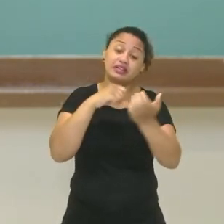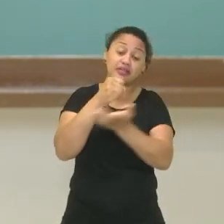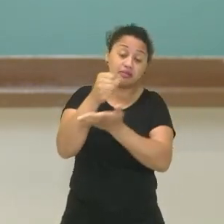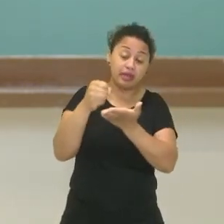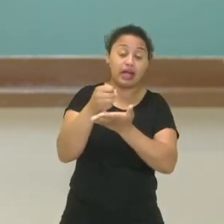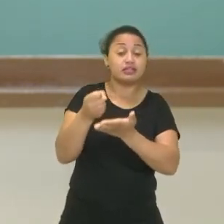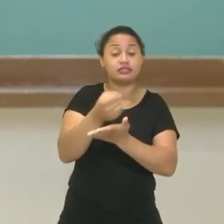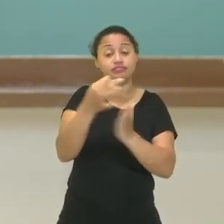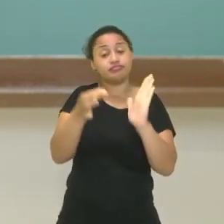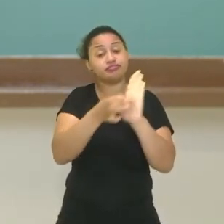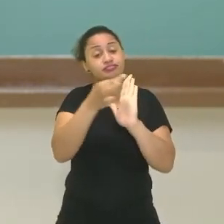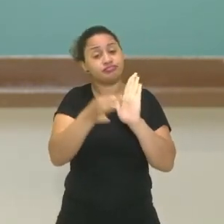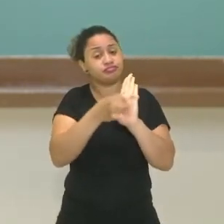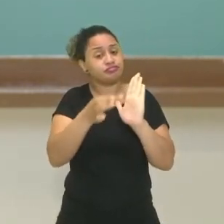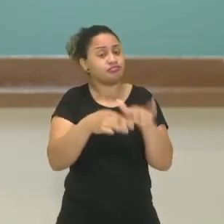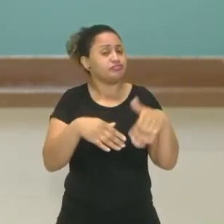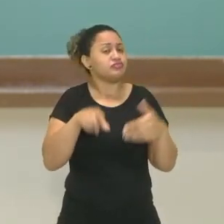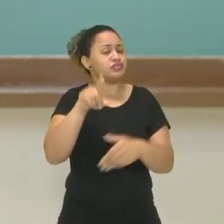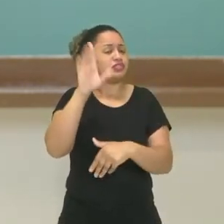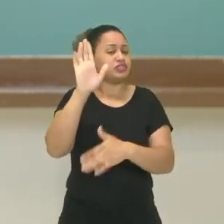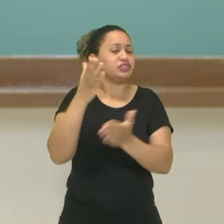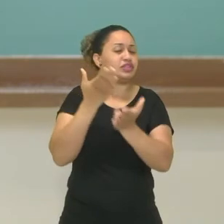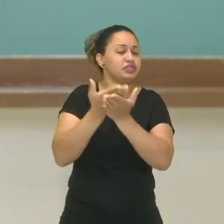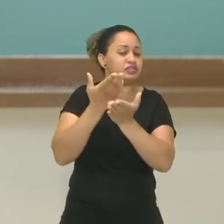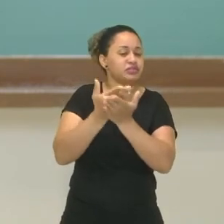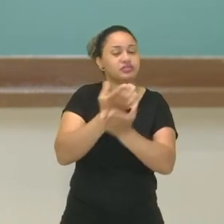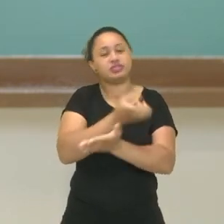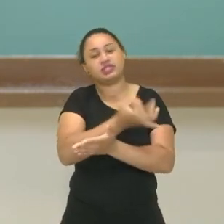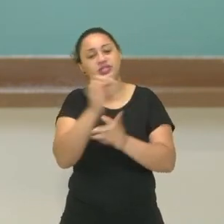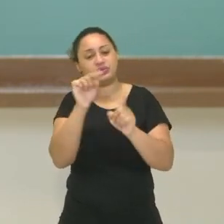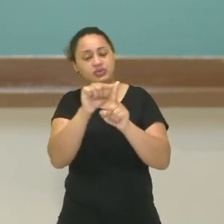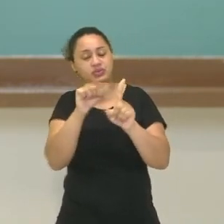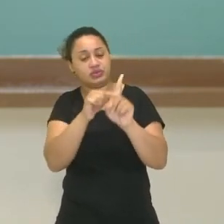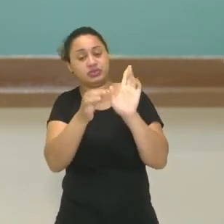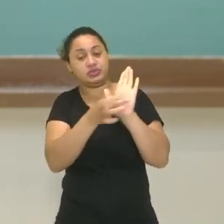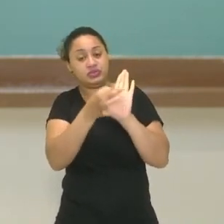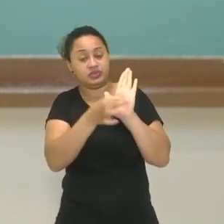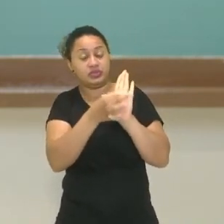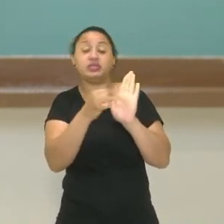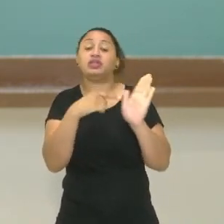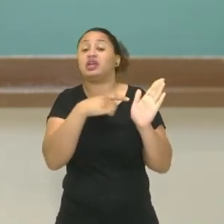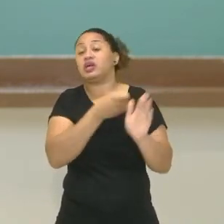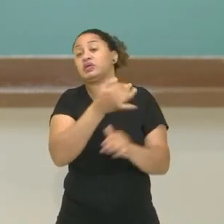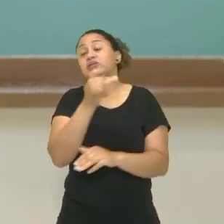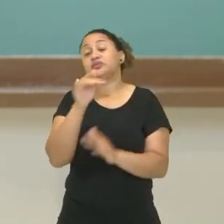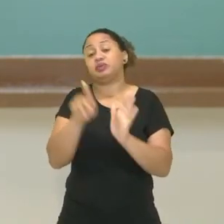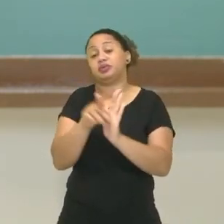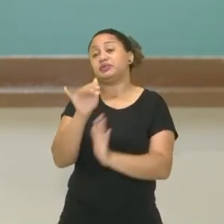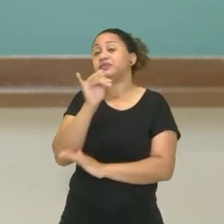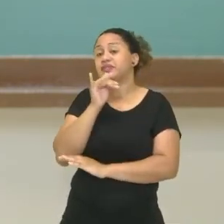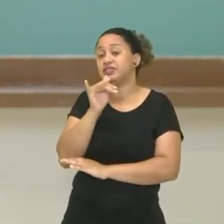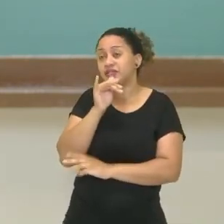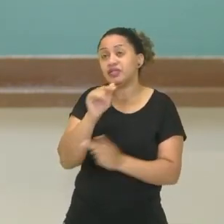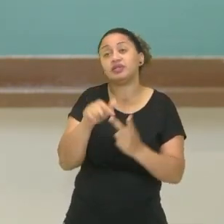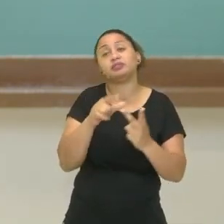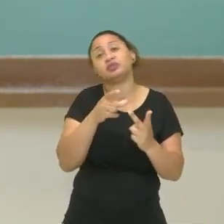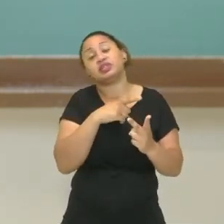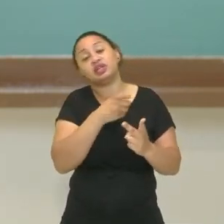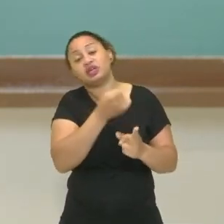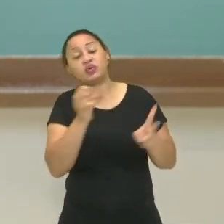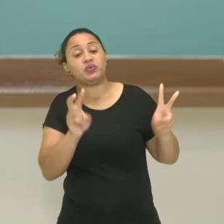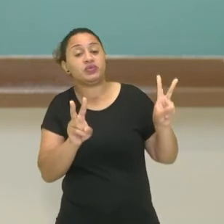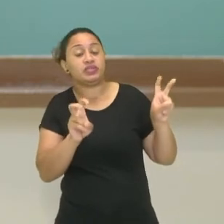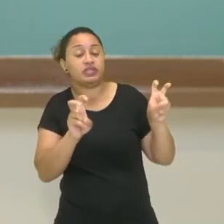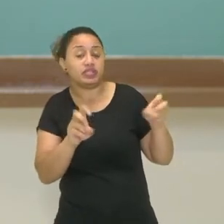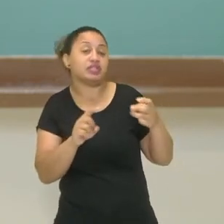argumentos. Você já estudou alguns tipos de argumento. Tem argumento de exemplificação, argumento por